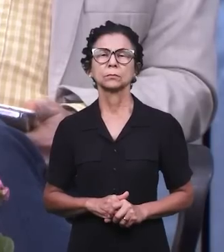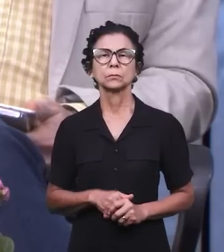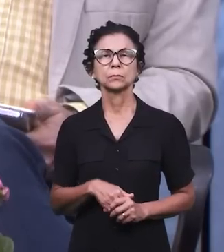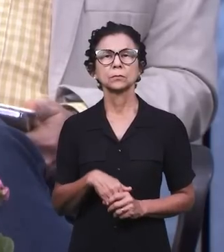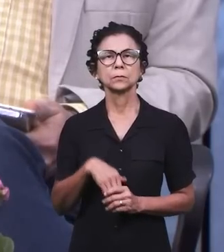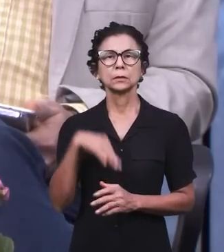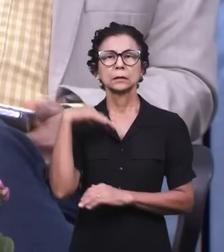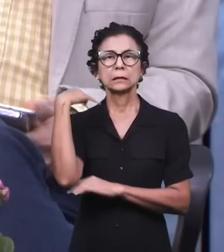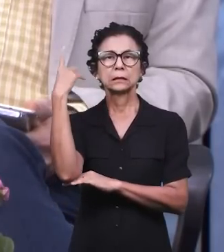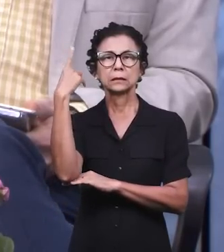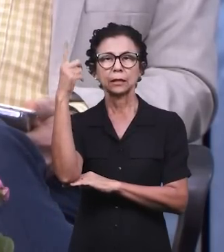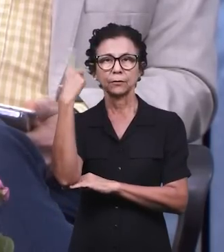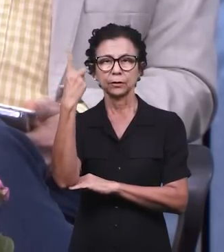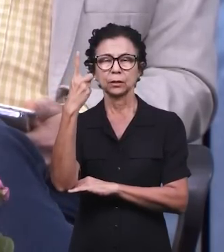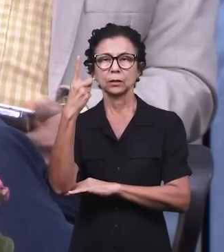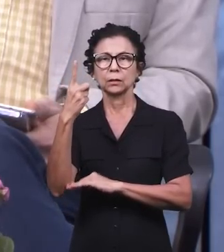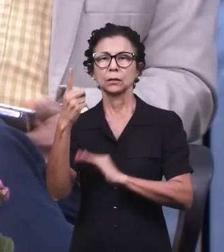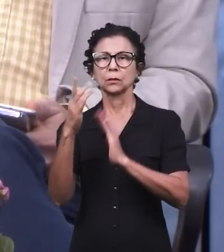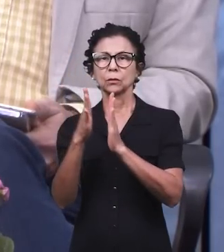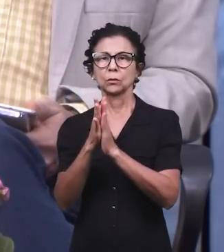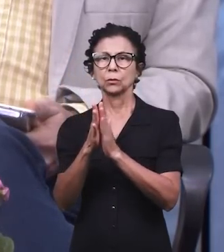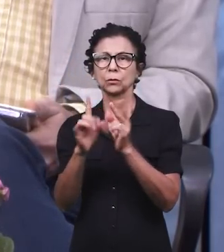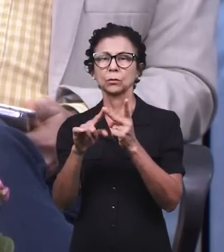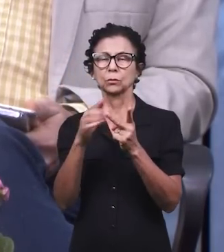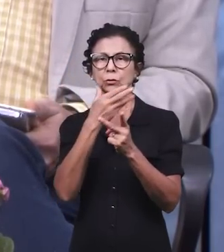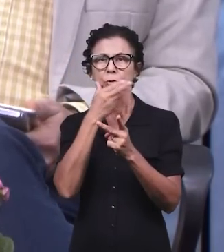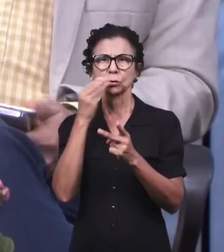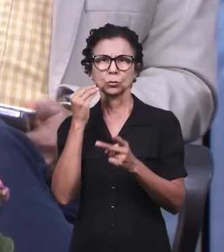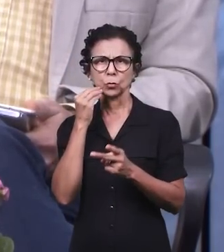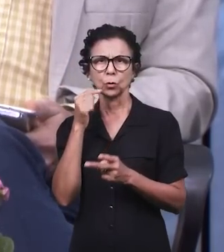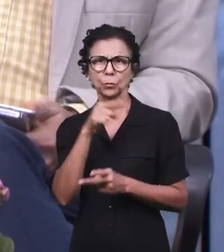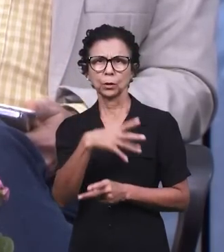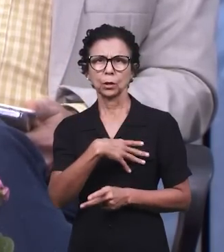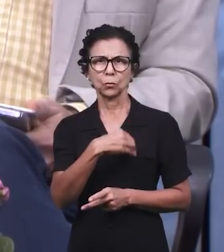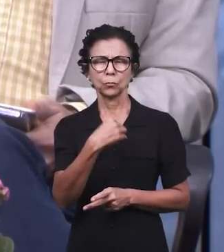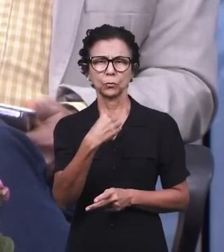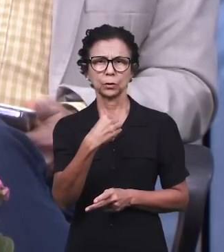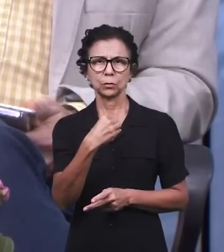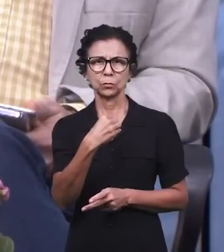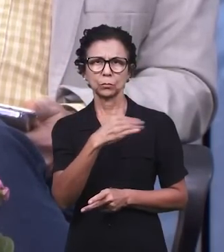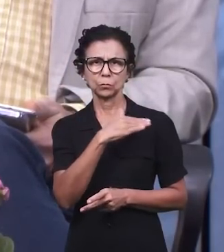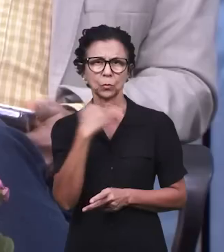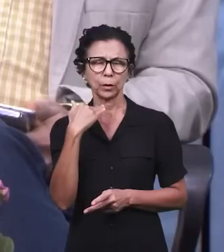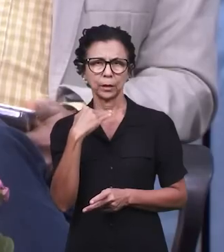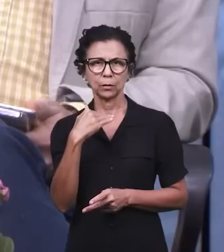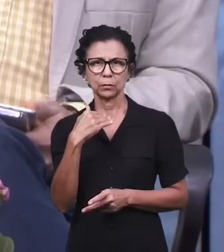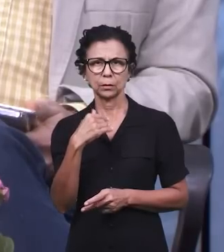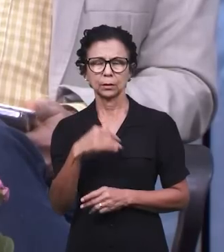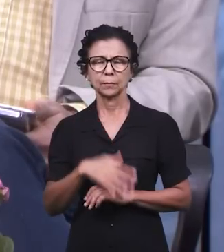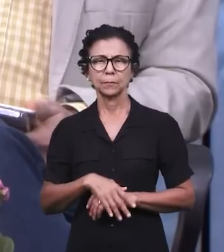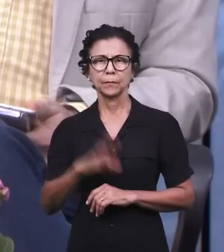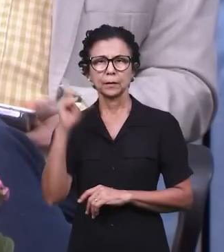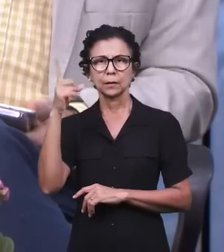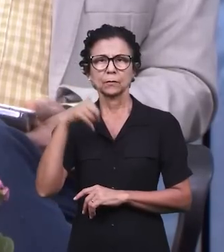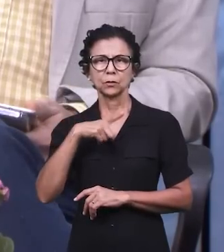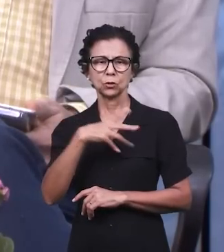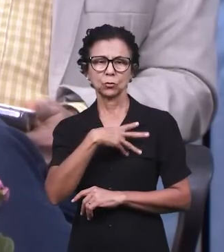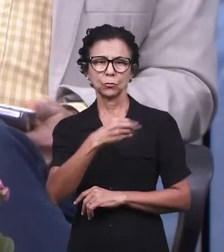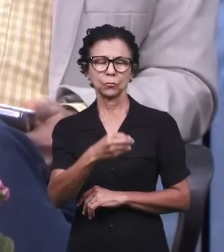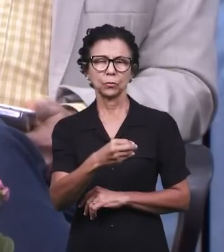Davi orou e jejuou pelo menino dele que morreu. Uhum. Tem uma expressão na versão que fala assim, e Davi